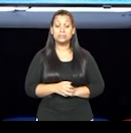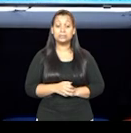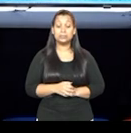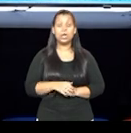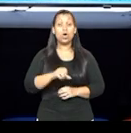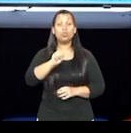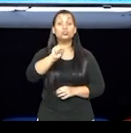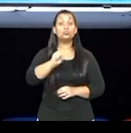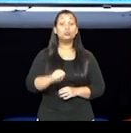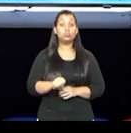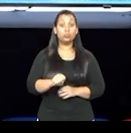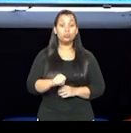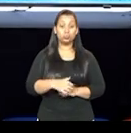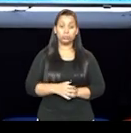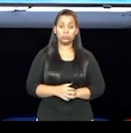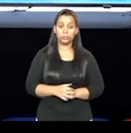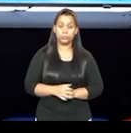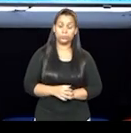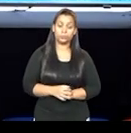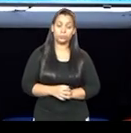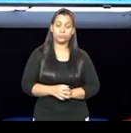o sul.